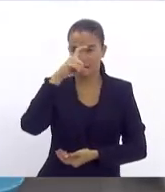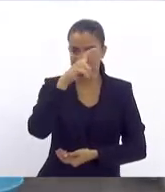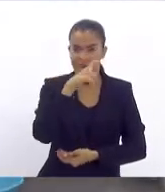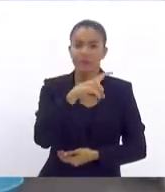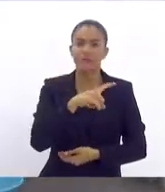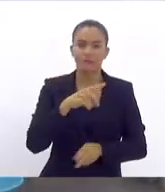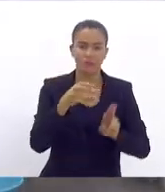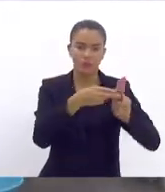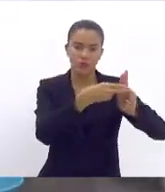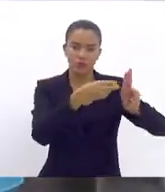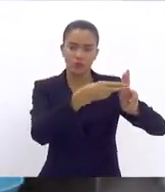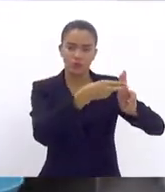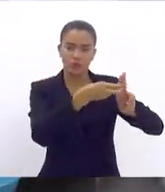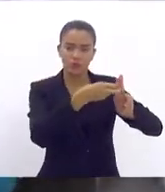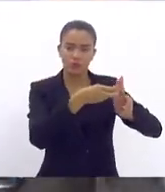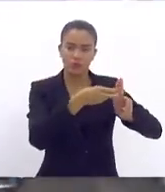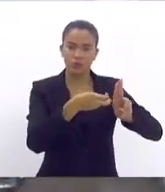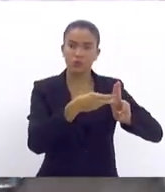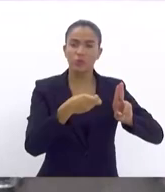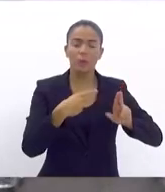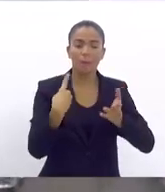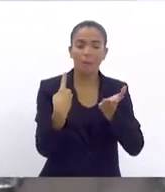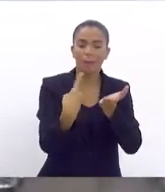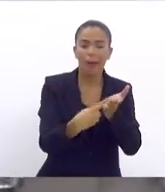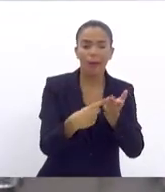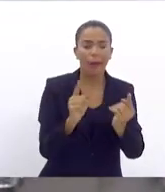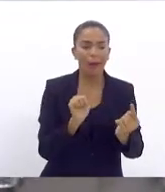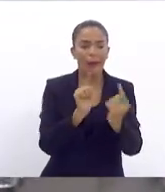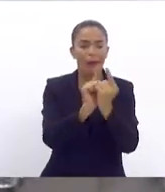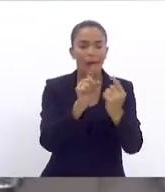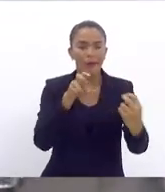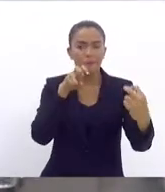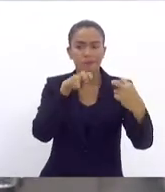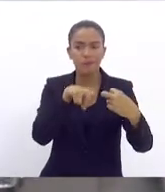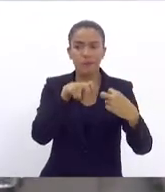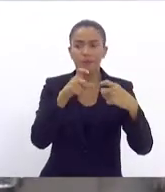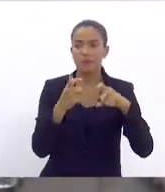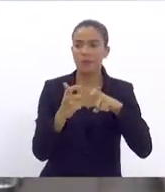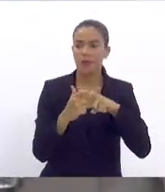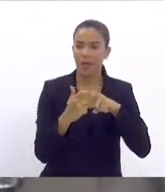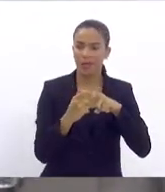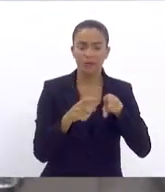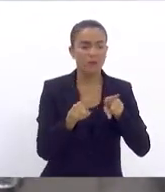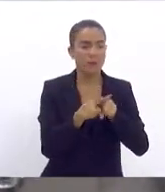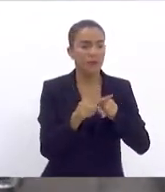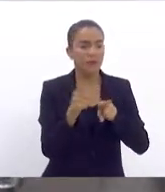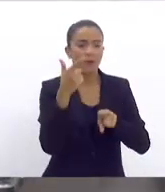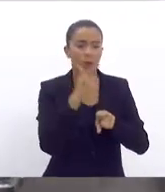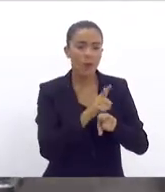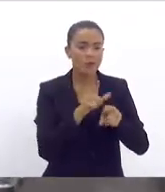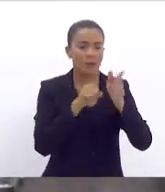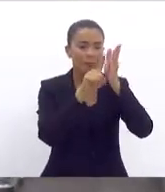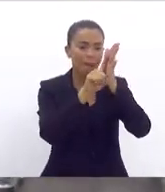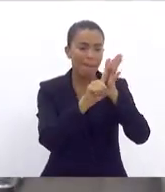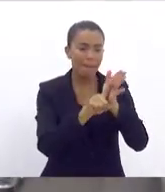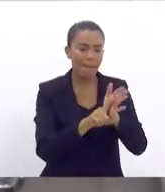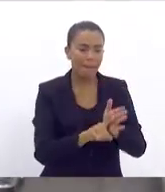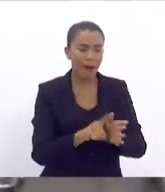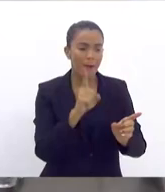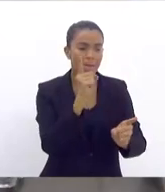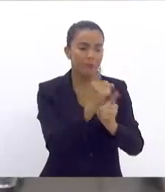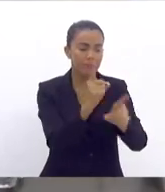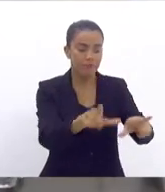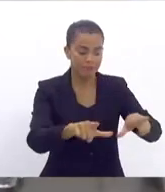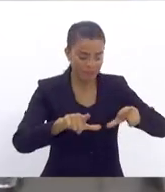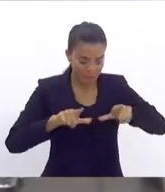Único de Saúde para você marcar uma consulta, para você conseguir fechar um diagnóstico, para você ter um